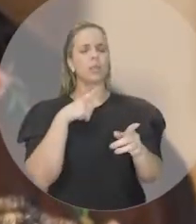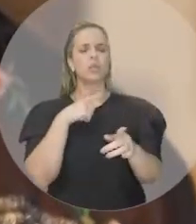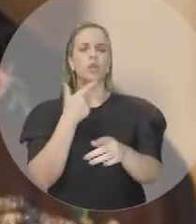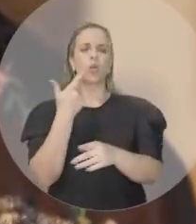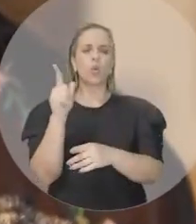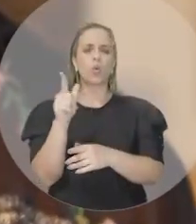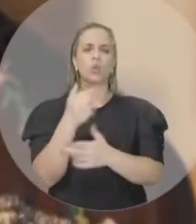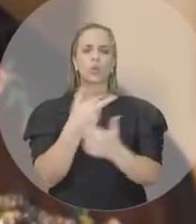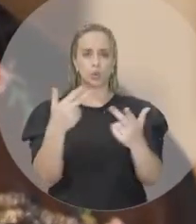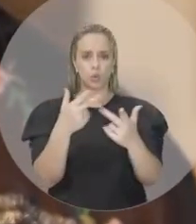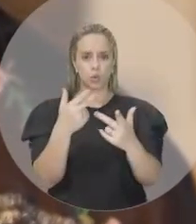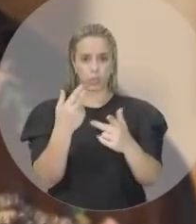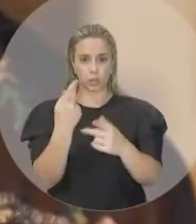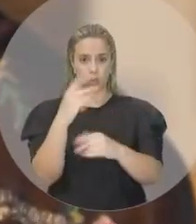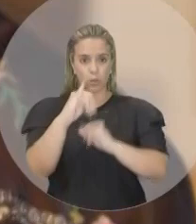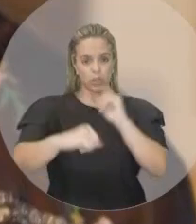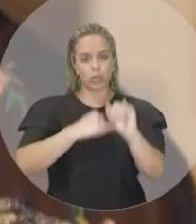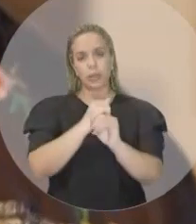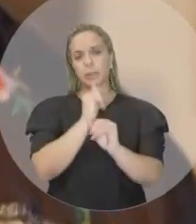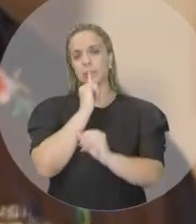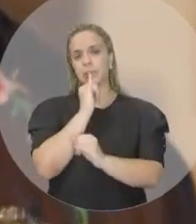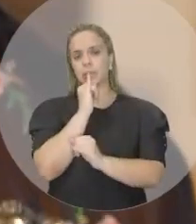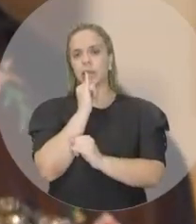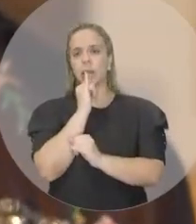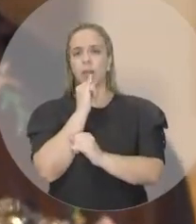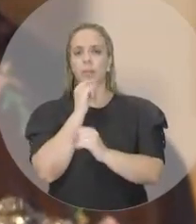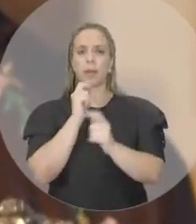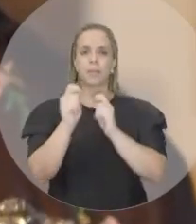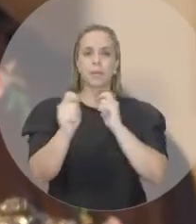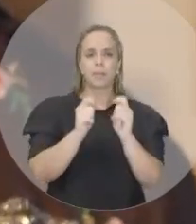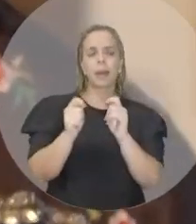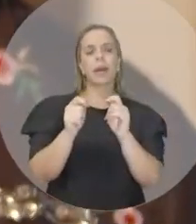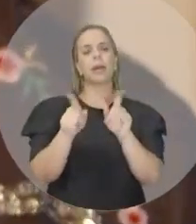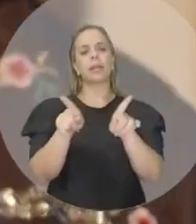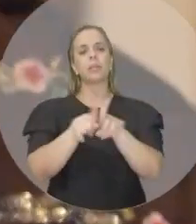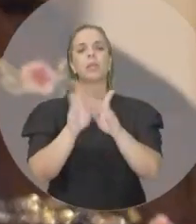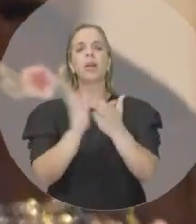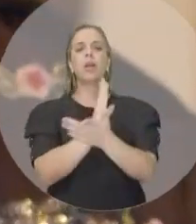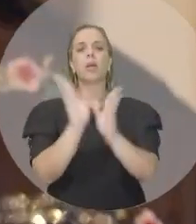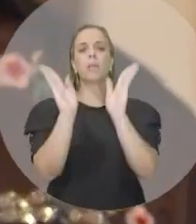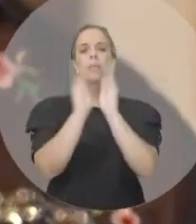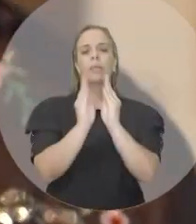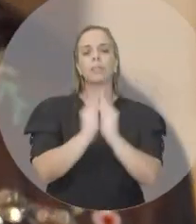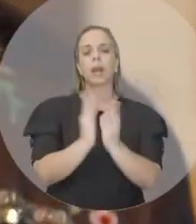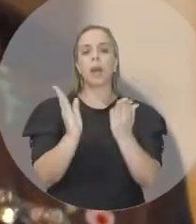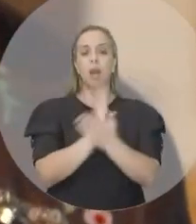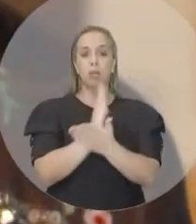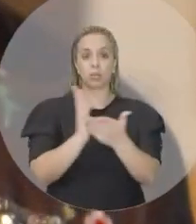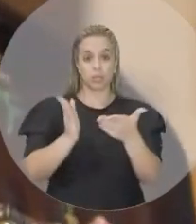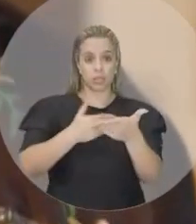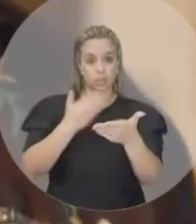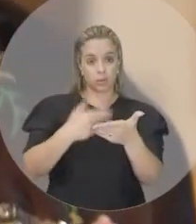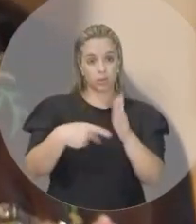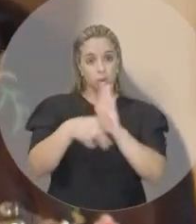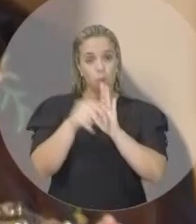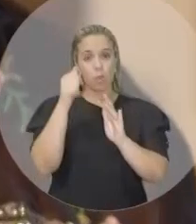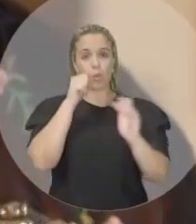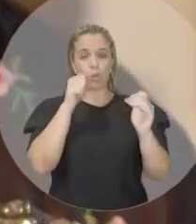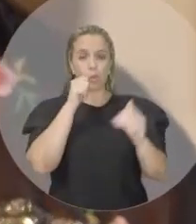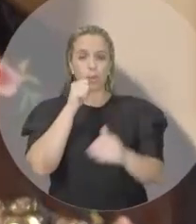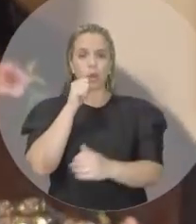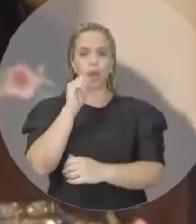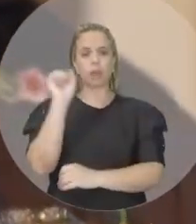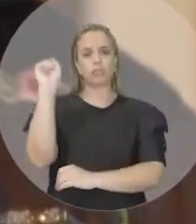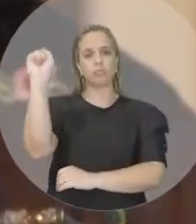encontra outras coisas no seu blog, como podcasts, resenhas principalmente sobre livros de escritoras